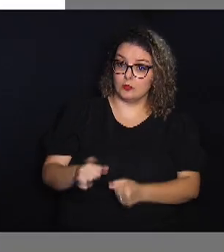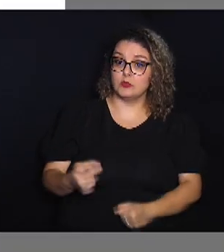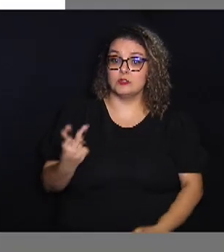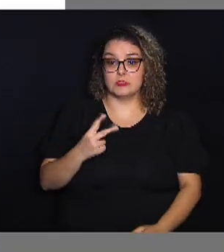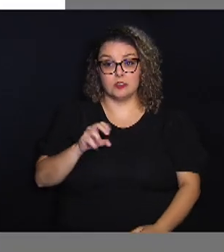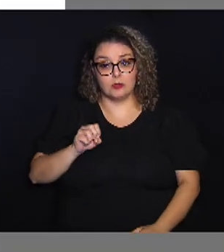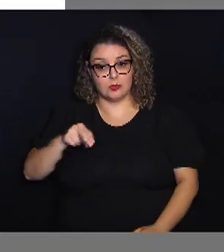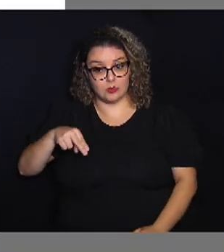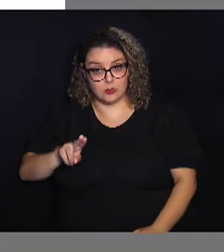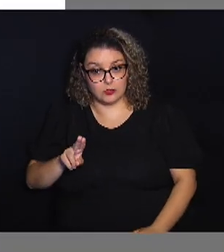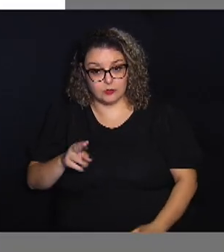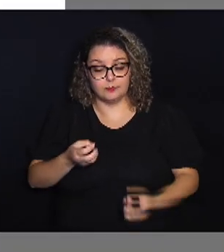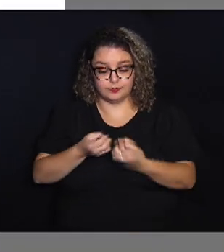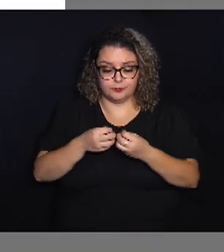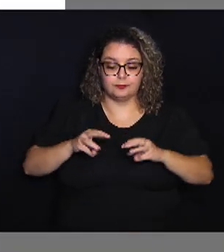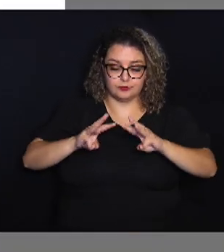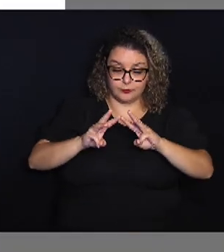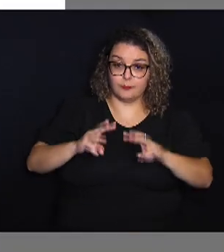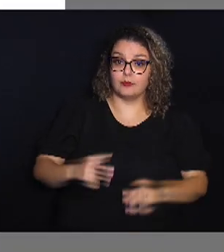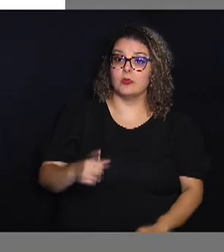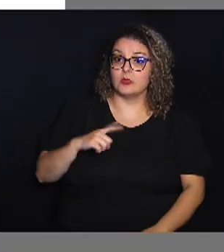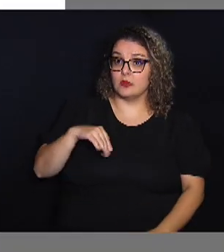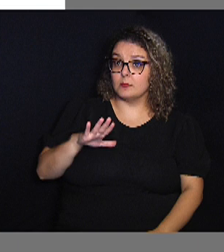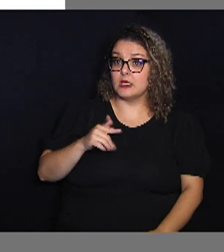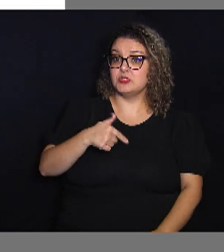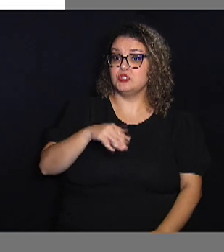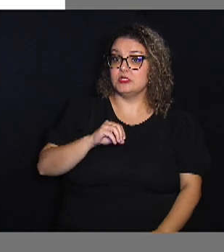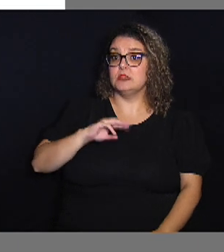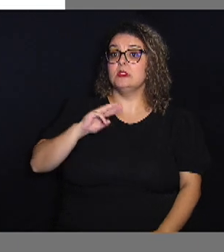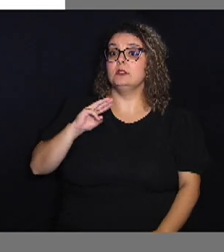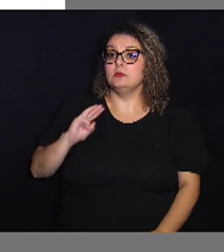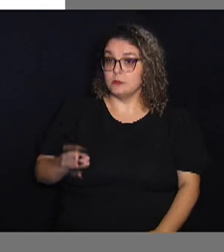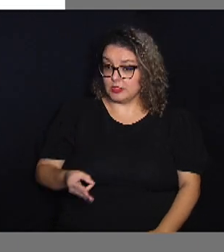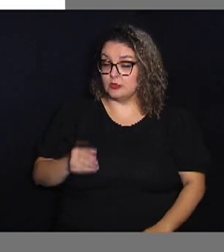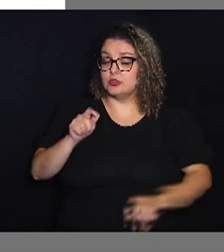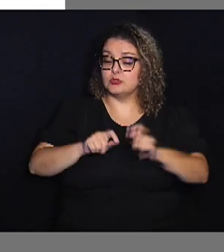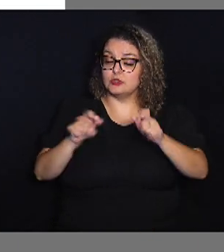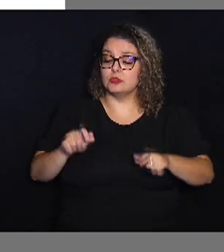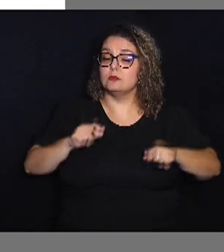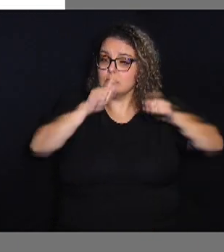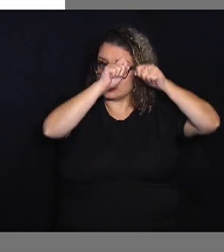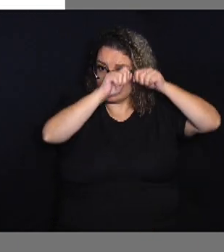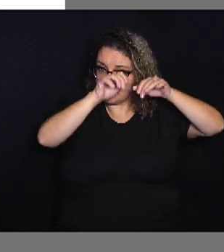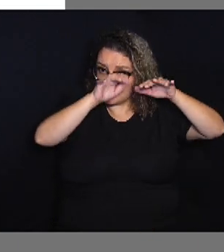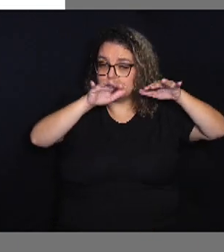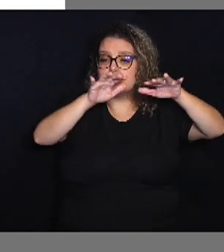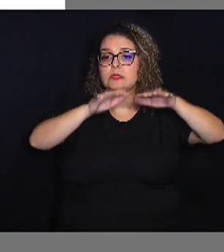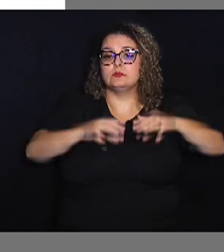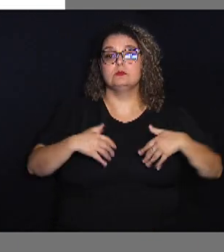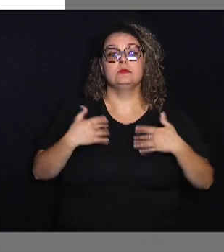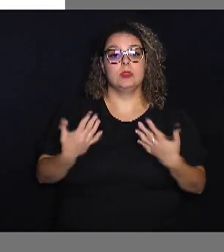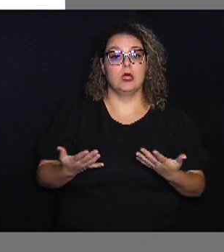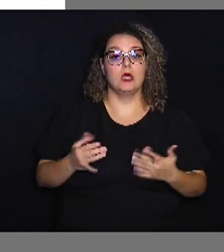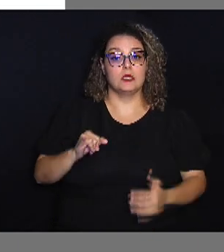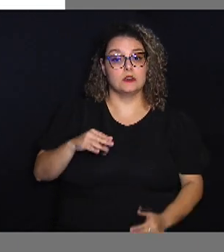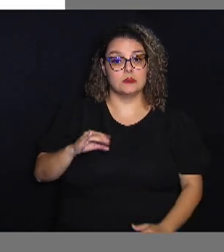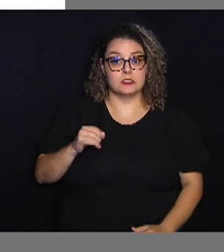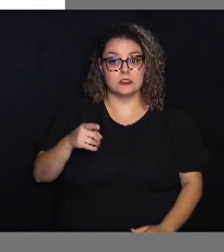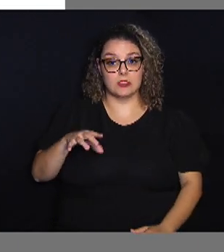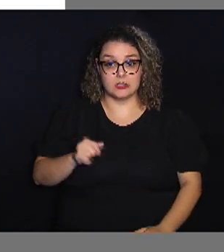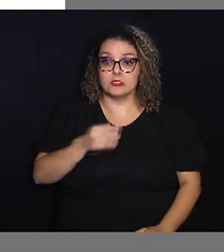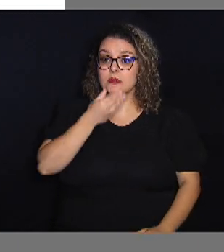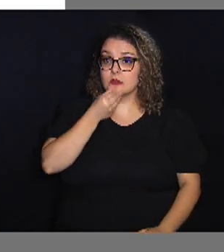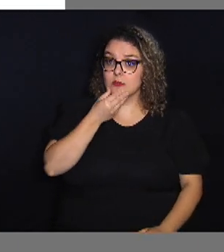ONU, acredita-se haver mais de 70 milhões de pessoas com autismo. A incidência em meninos